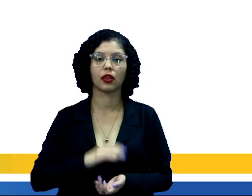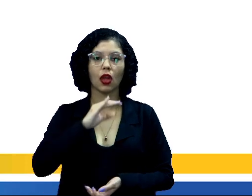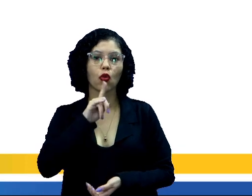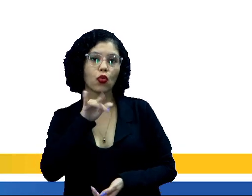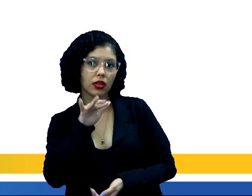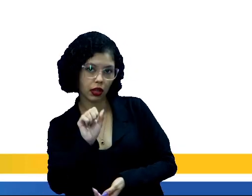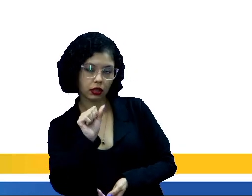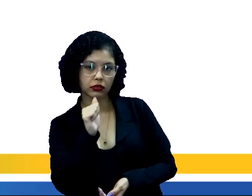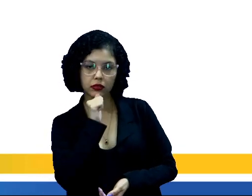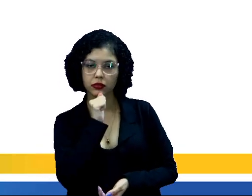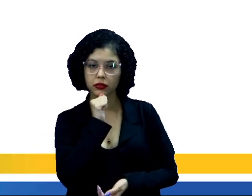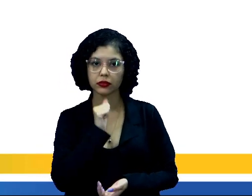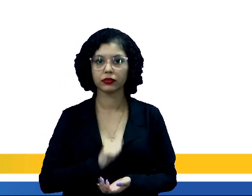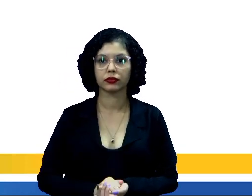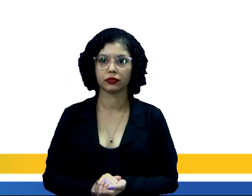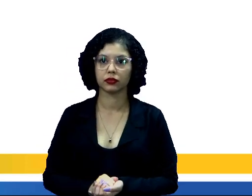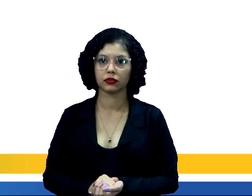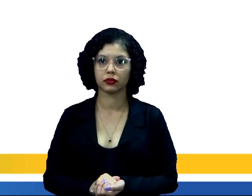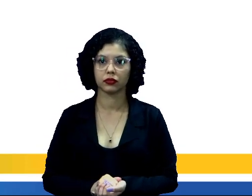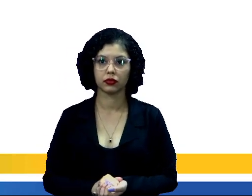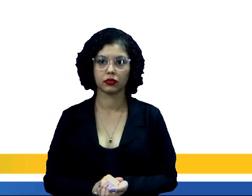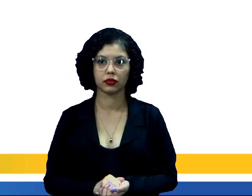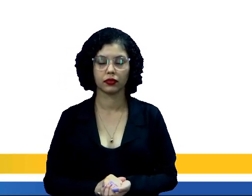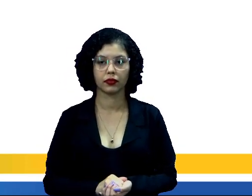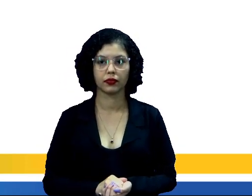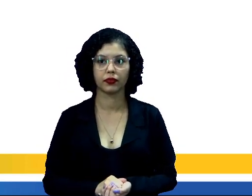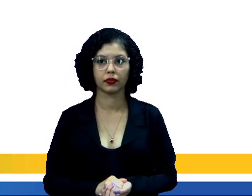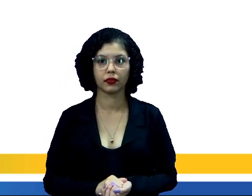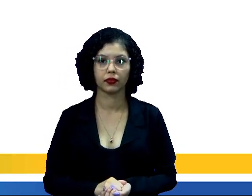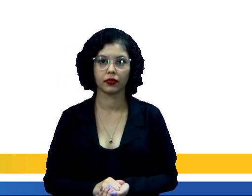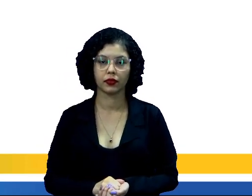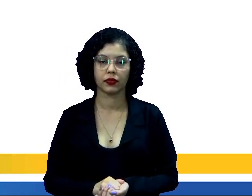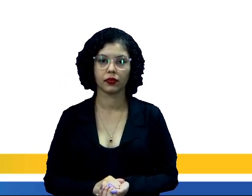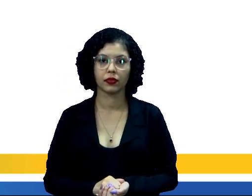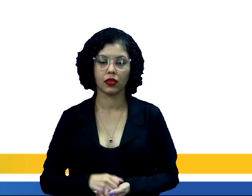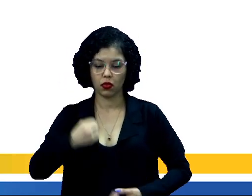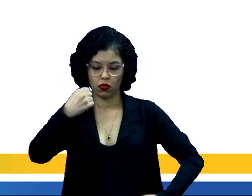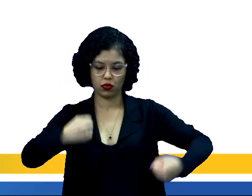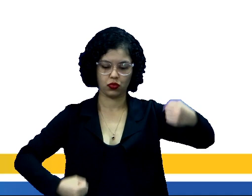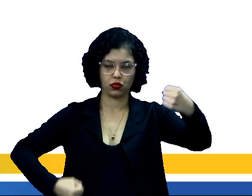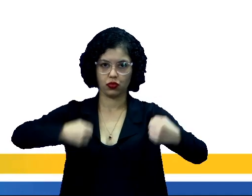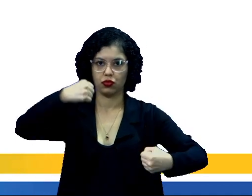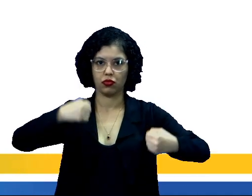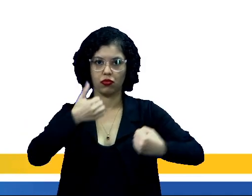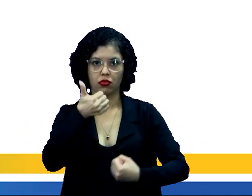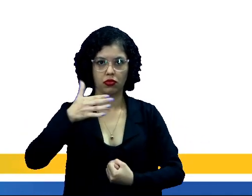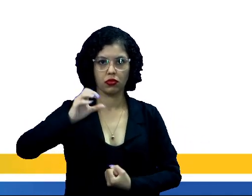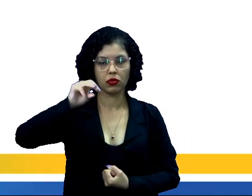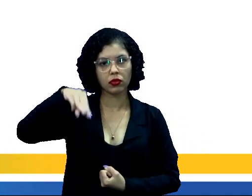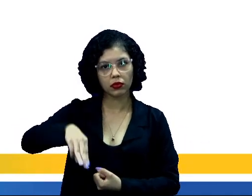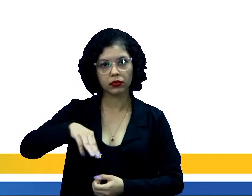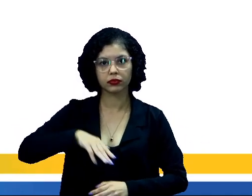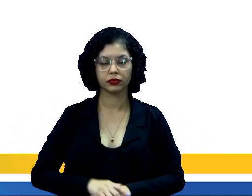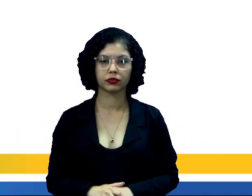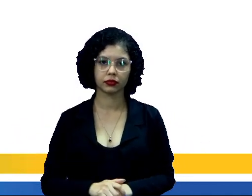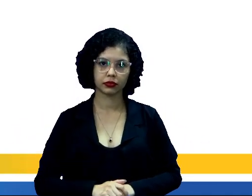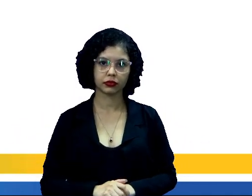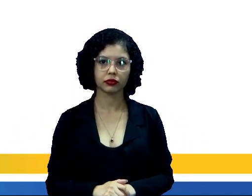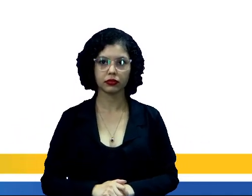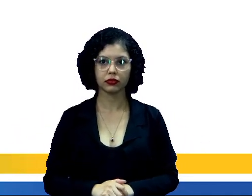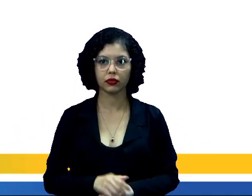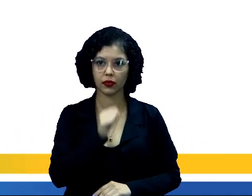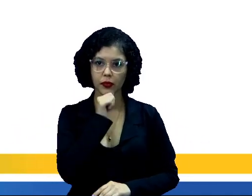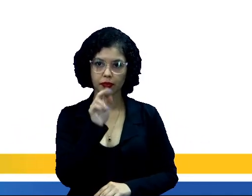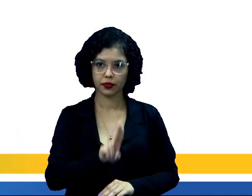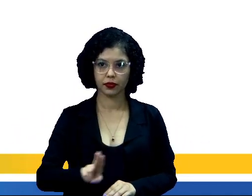cunhada e o 10-ton truck seria o caminhão ali de 10 toneladas.